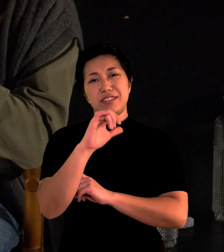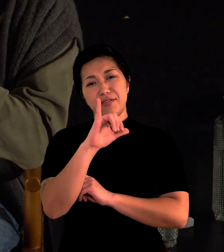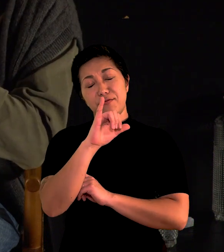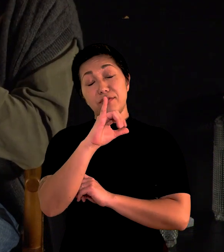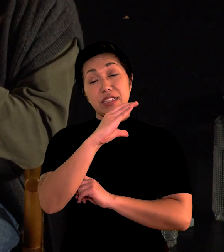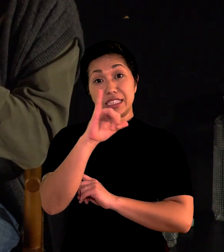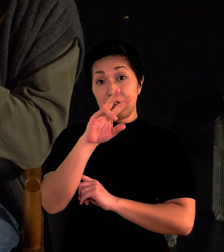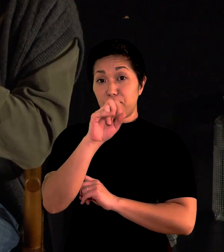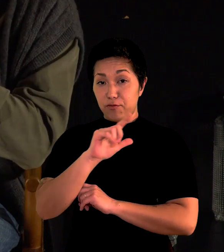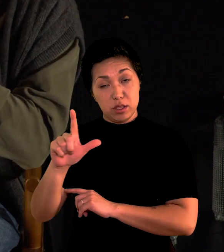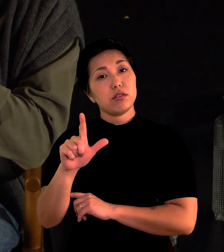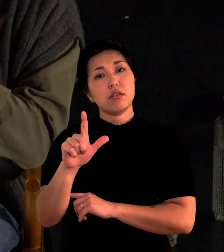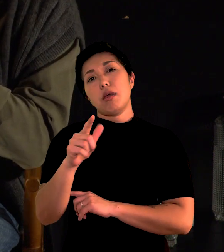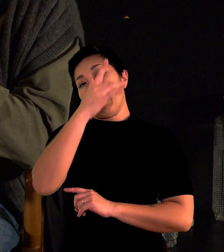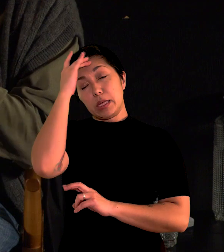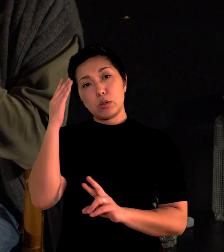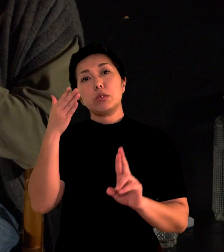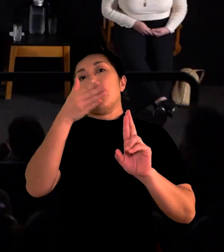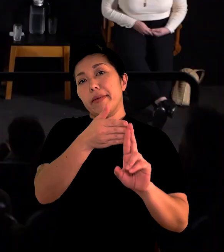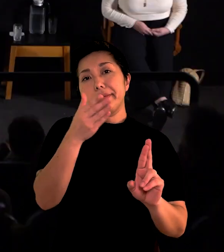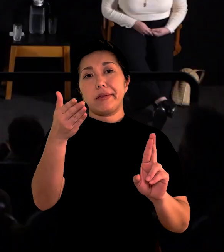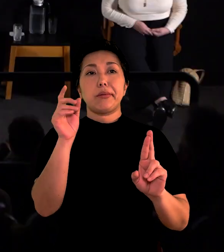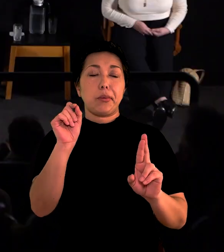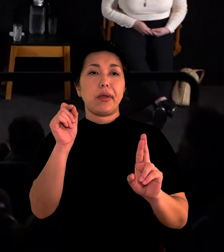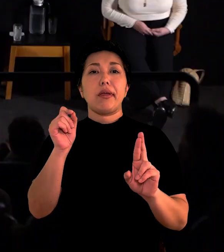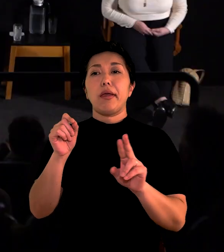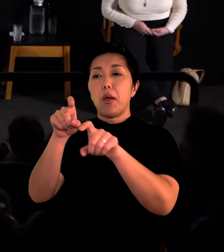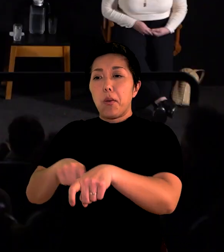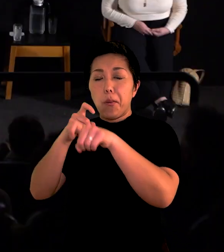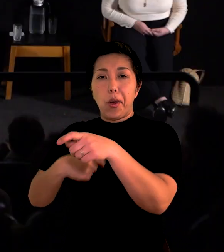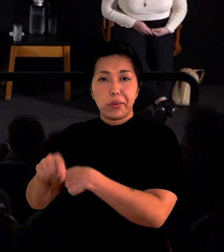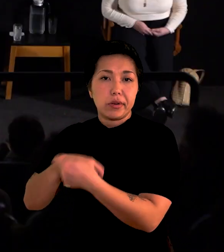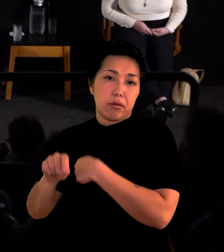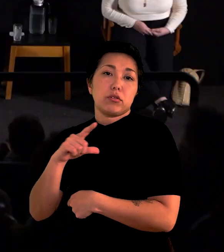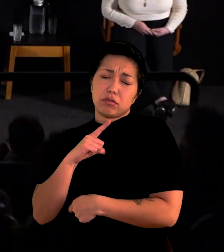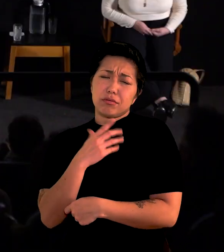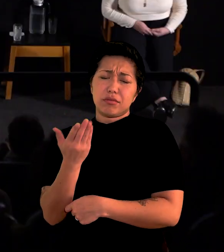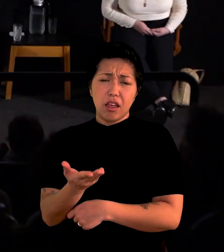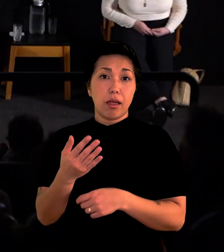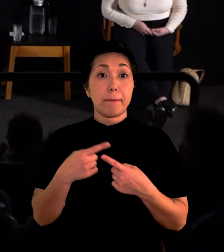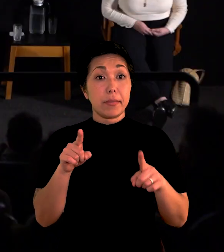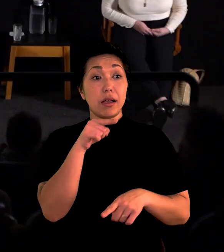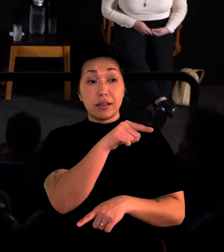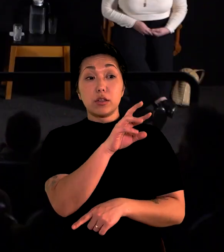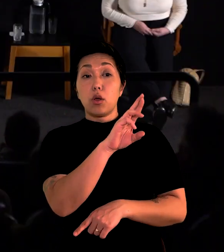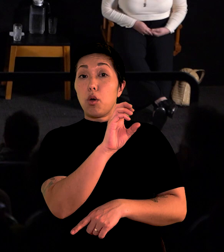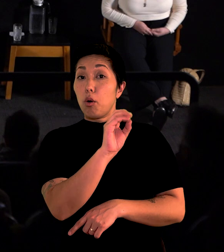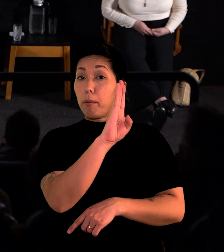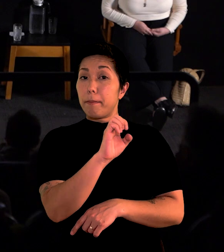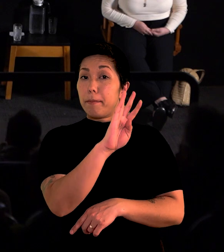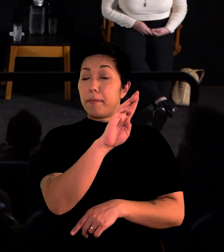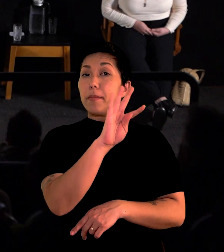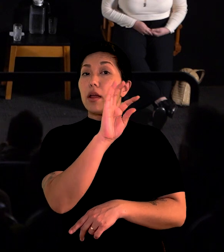sociedade civil, né, pessoas como representante do agronegócio, está lá hoje